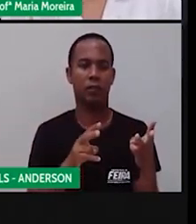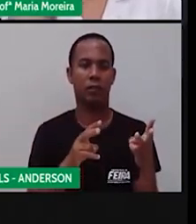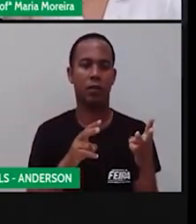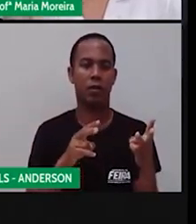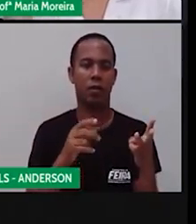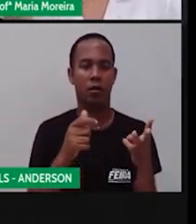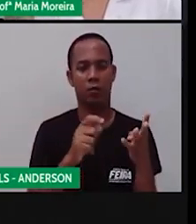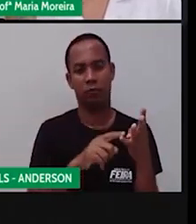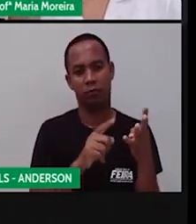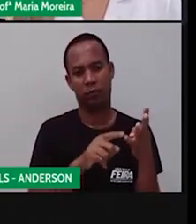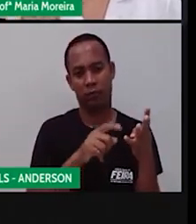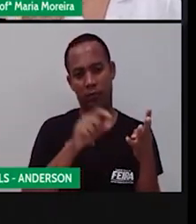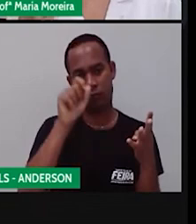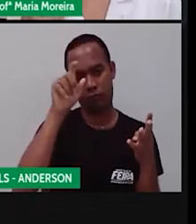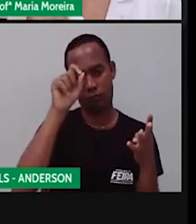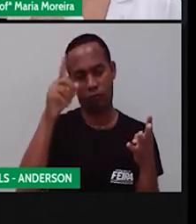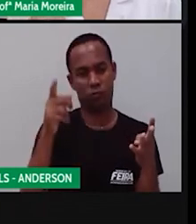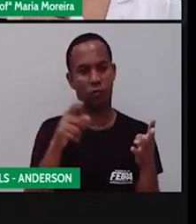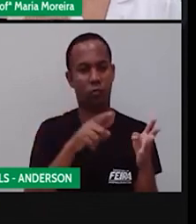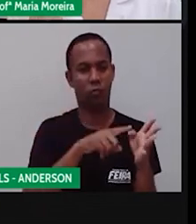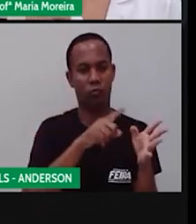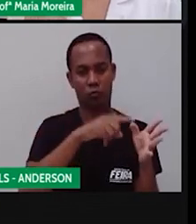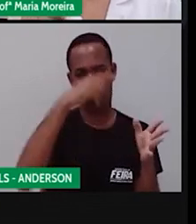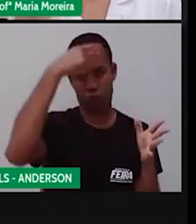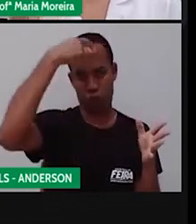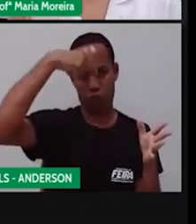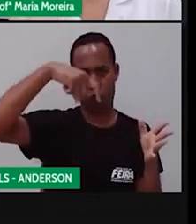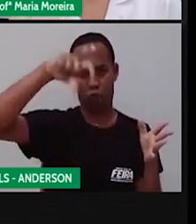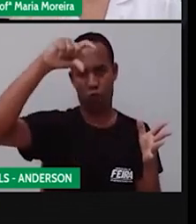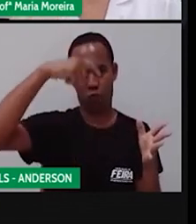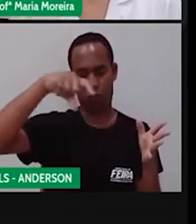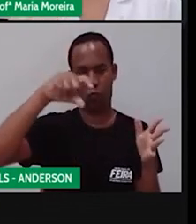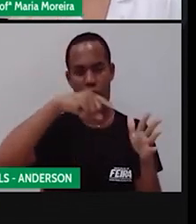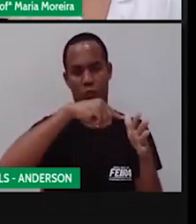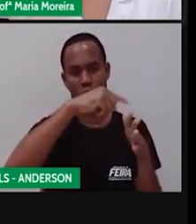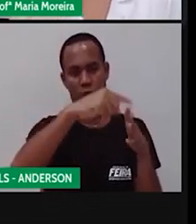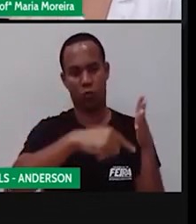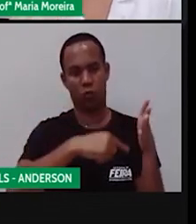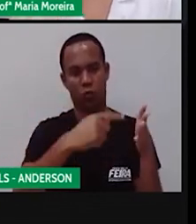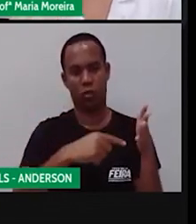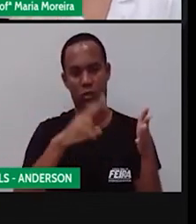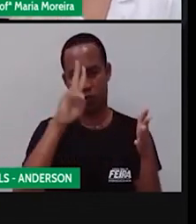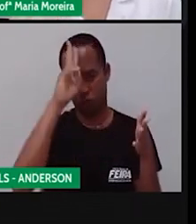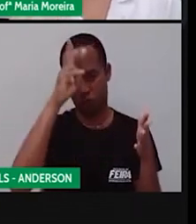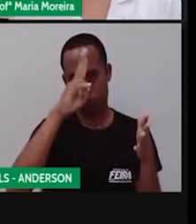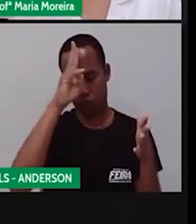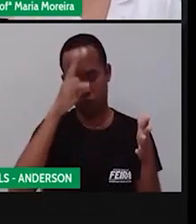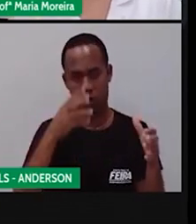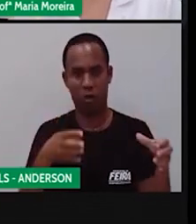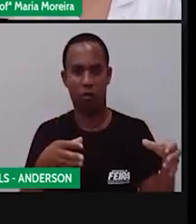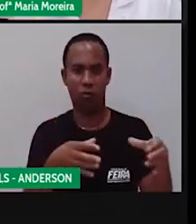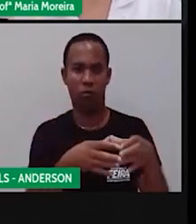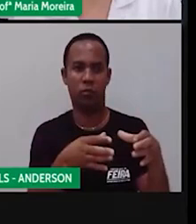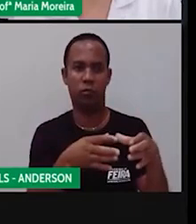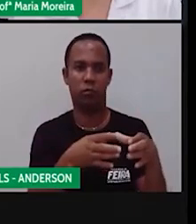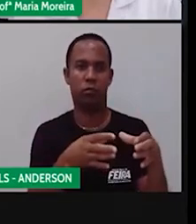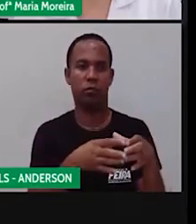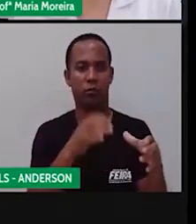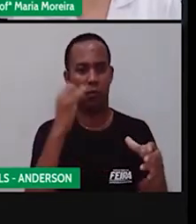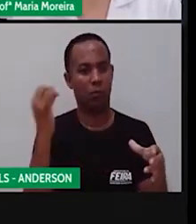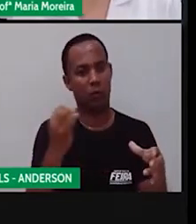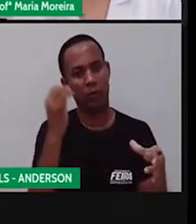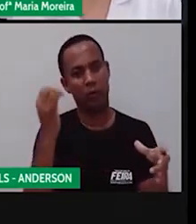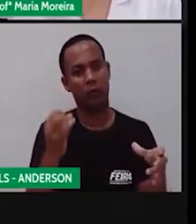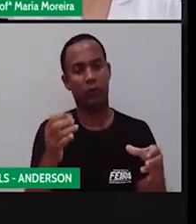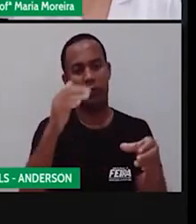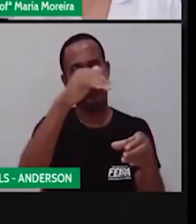azul, aparecem os lobos. Esses são o quê? Os personagens. Eles o quê? Desempenham um papel